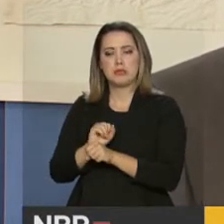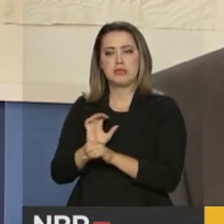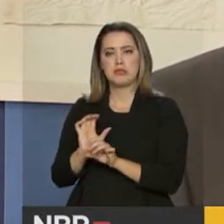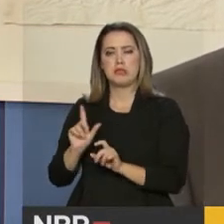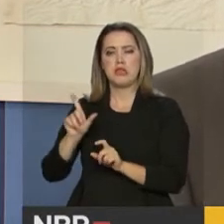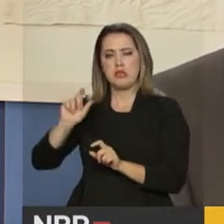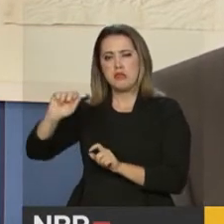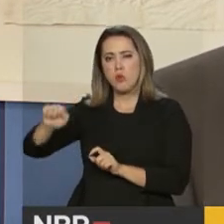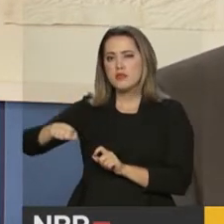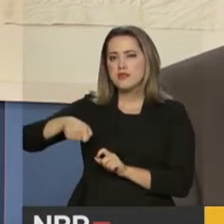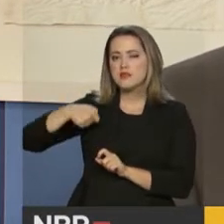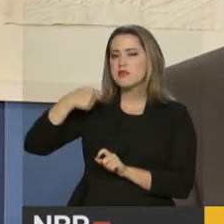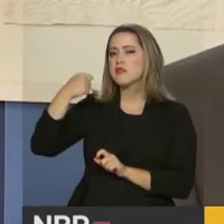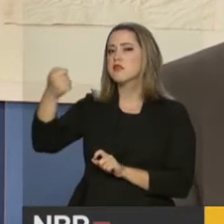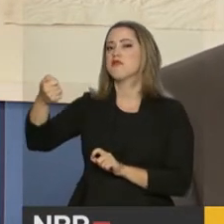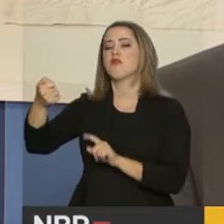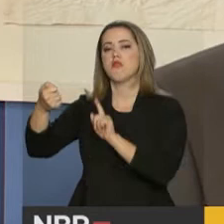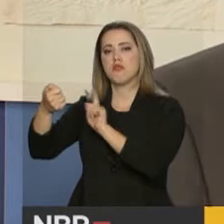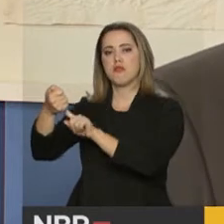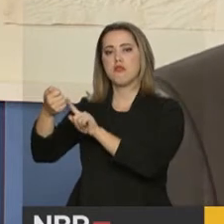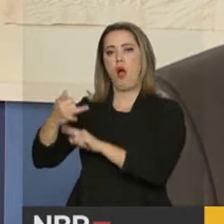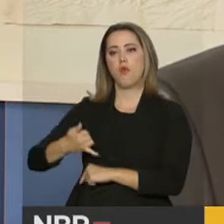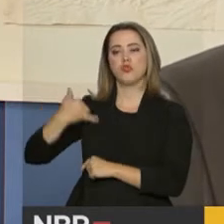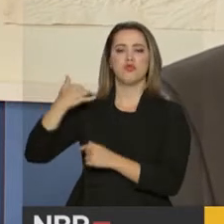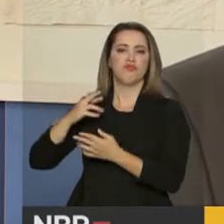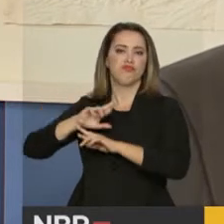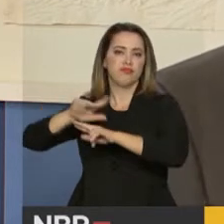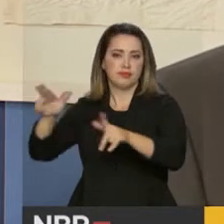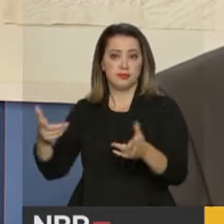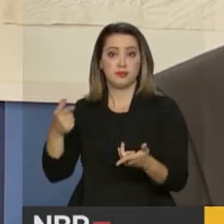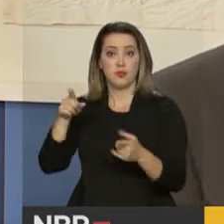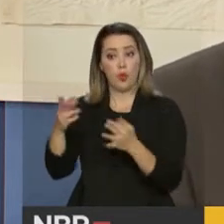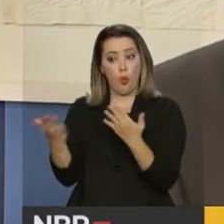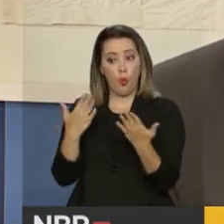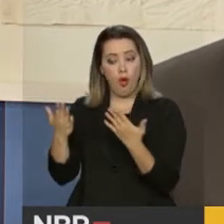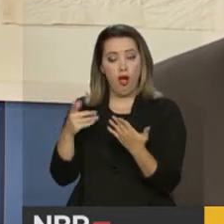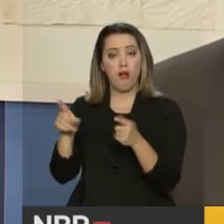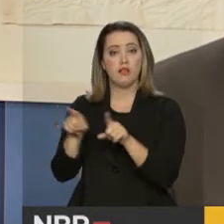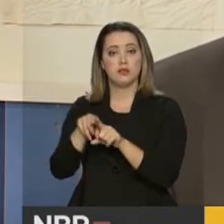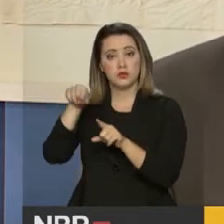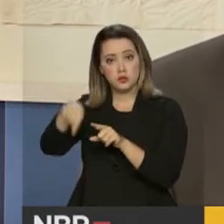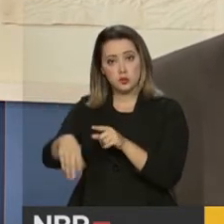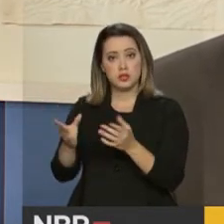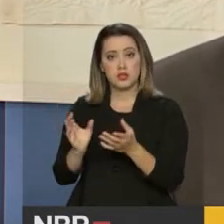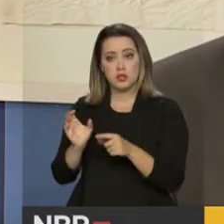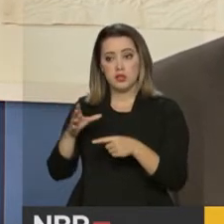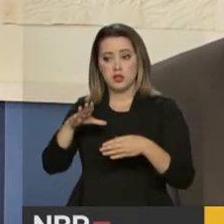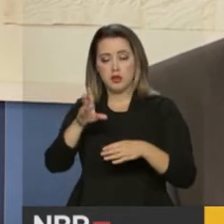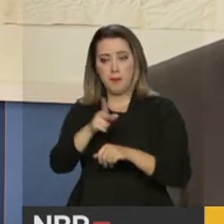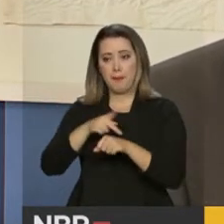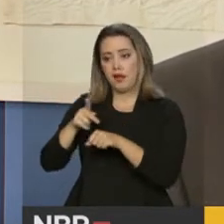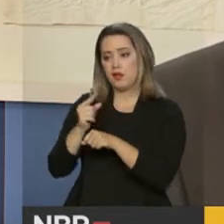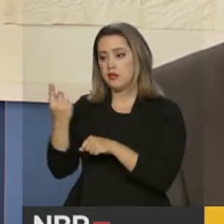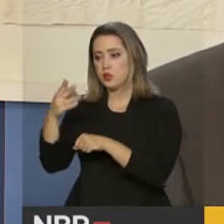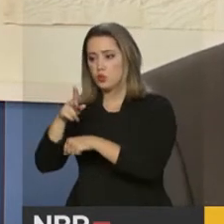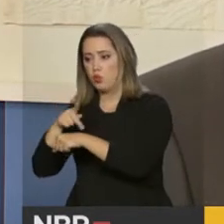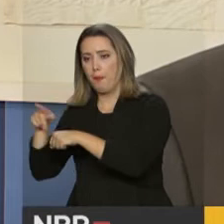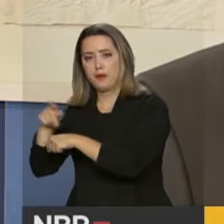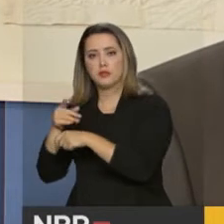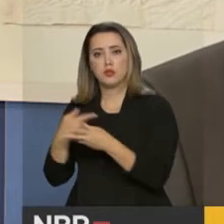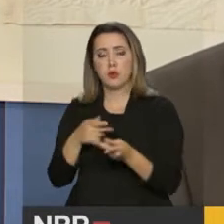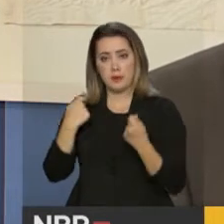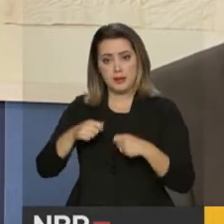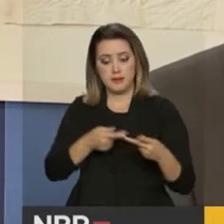algum gesto, algum ato simbólico. Da mesma forma, na diplomacia, nas relações entre os estados, nós fazemos visitas